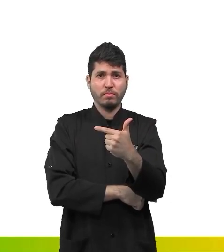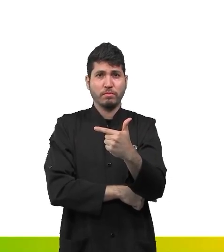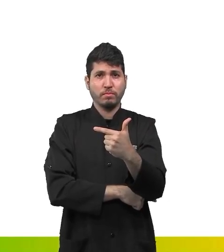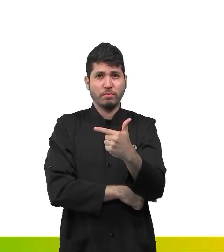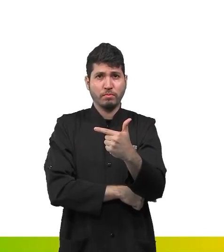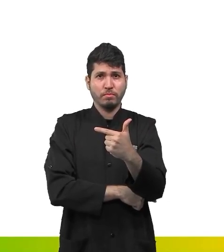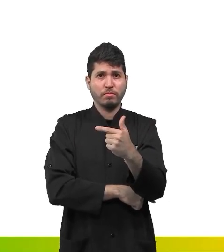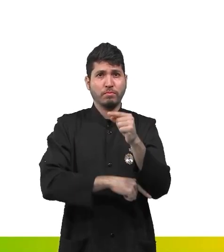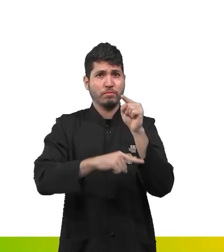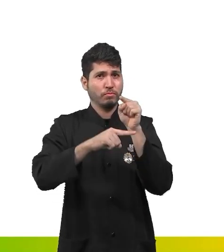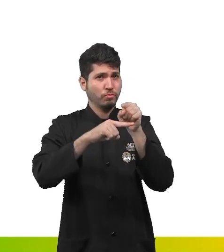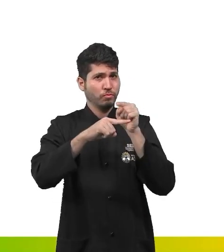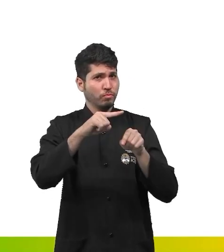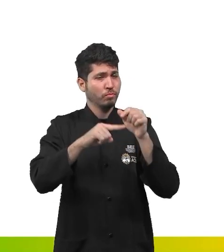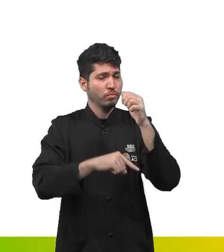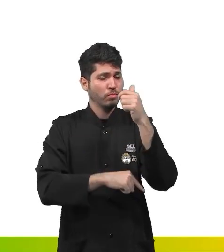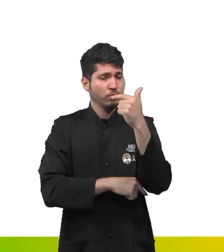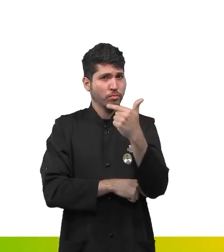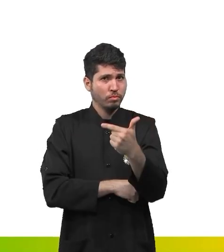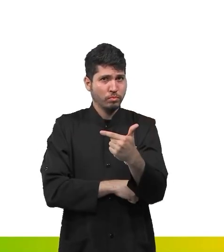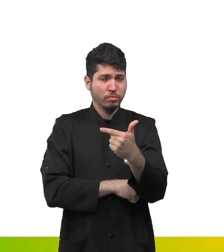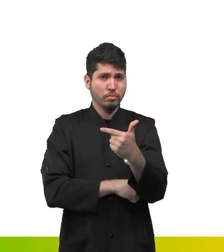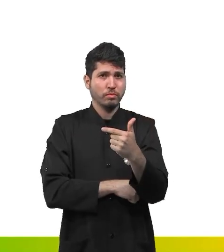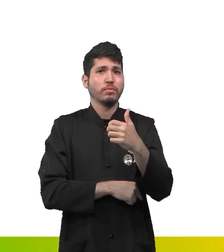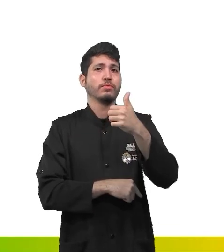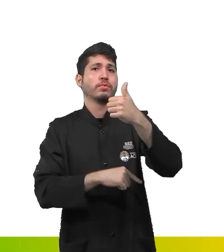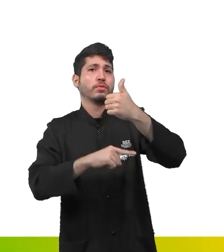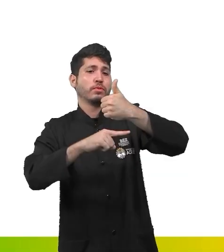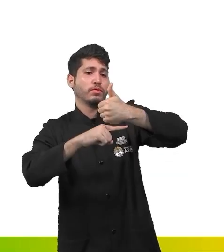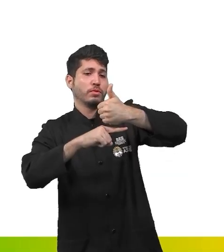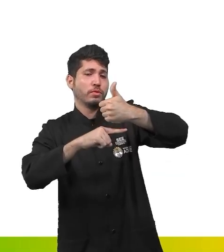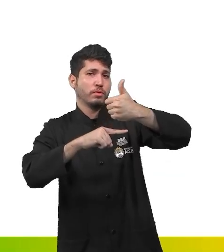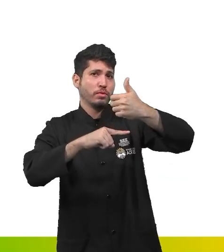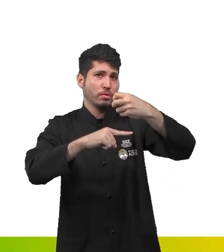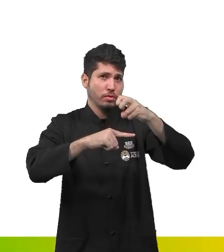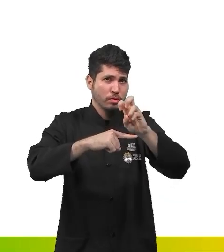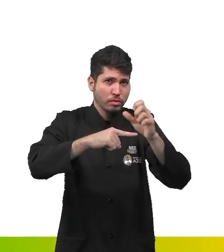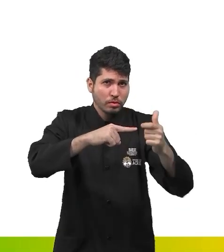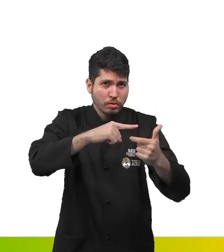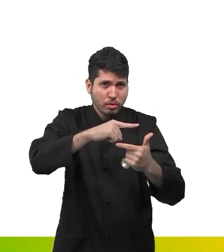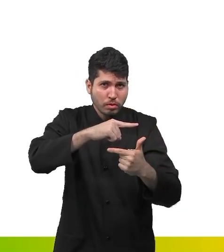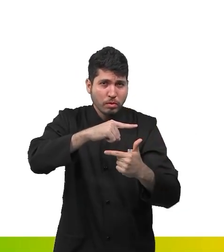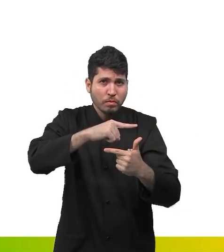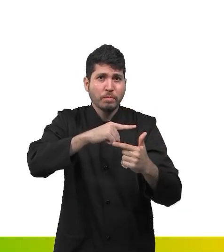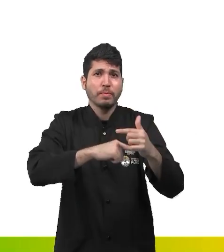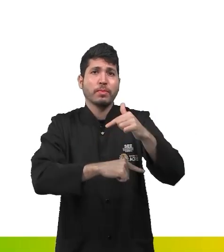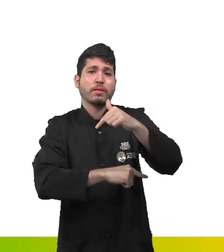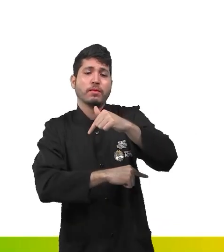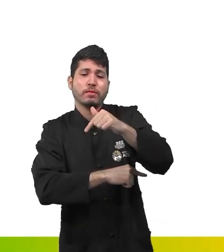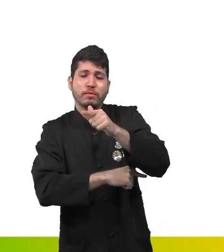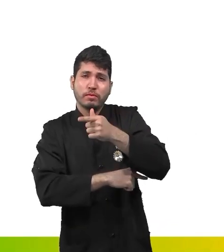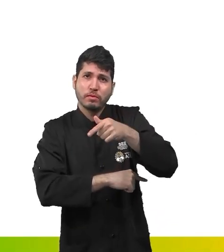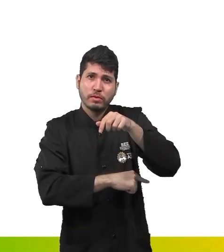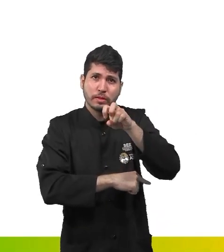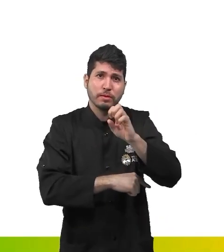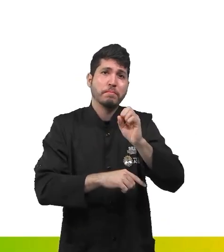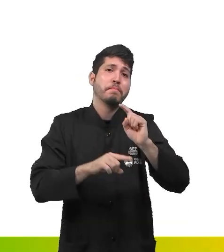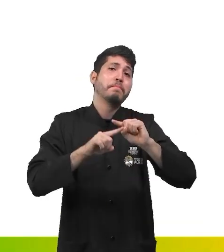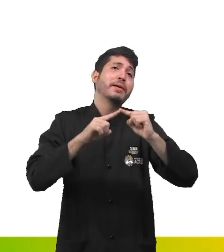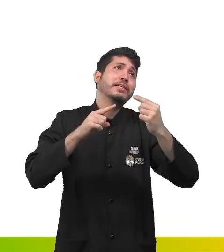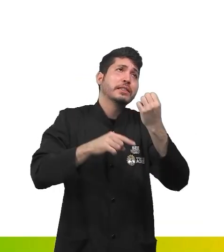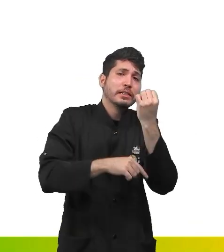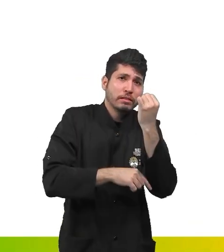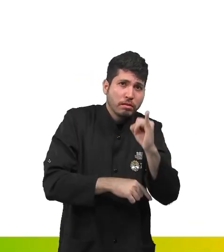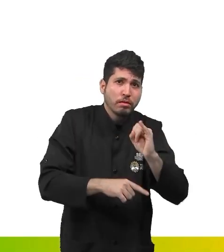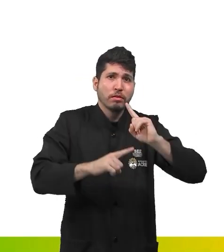dividir por 2. 15 dividido por 2, 7,5. Só que se a gente multiplicar, pessoal, isso